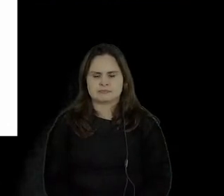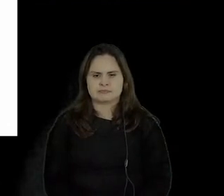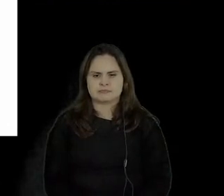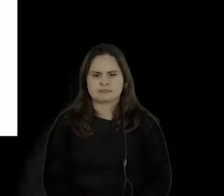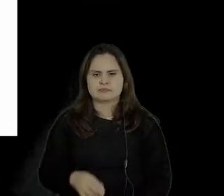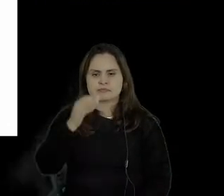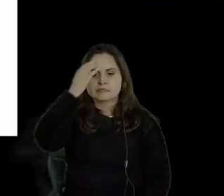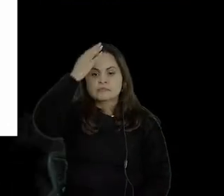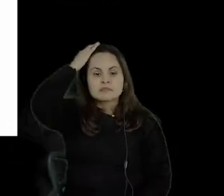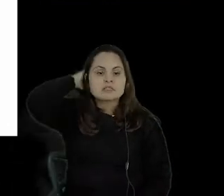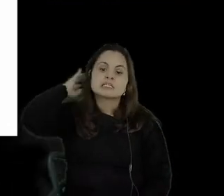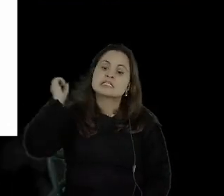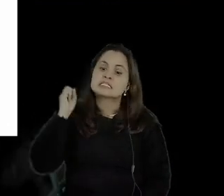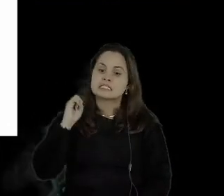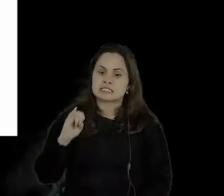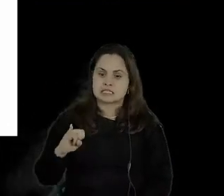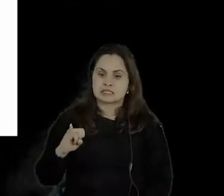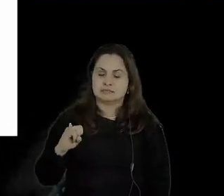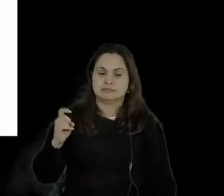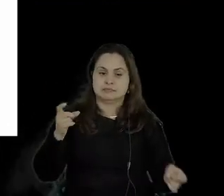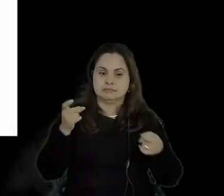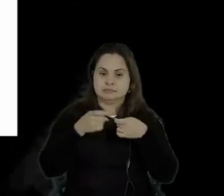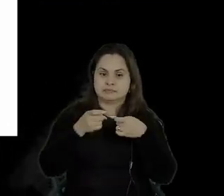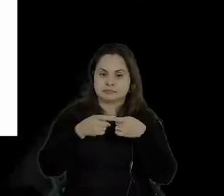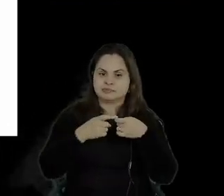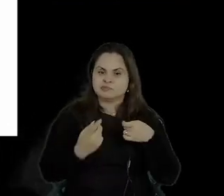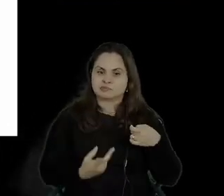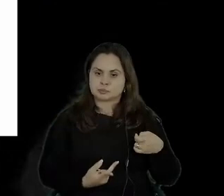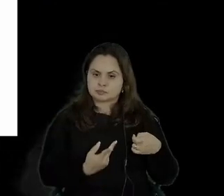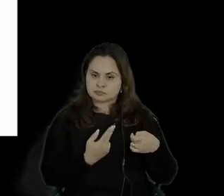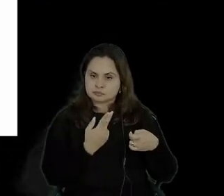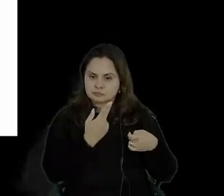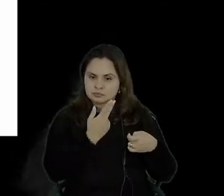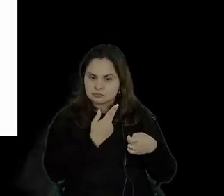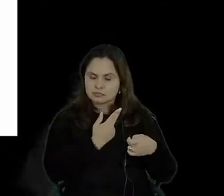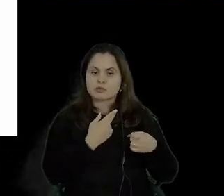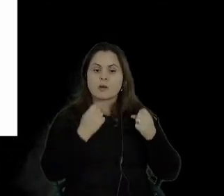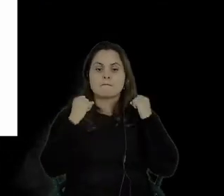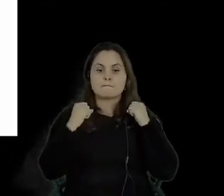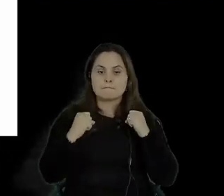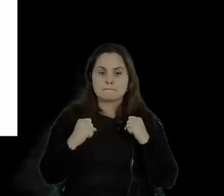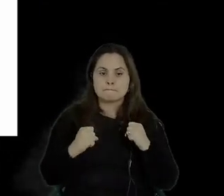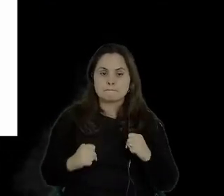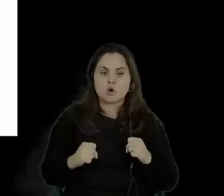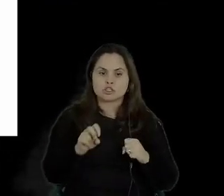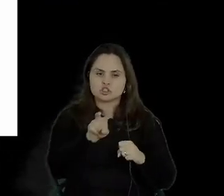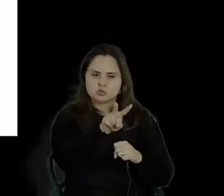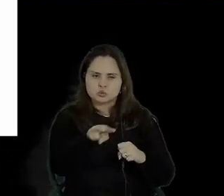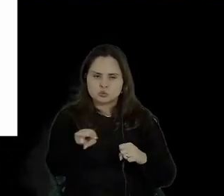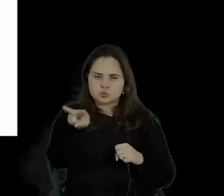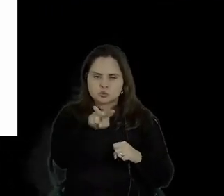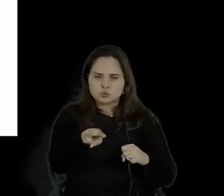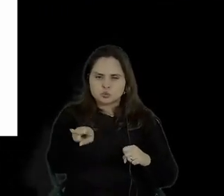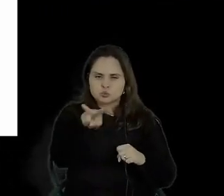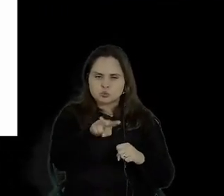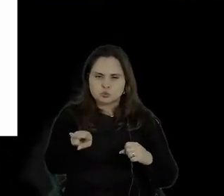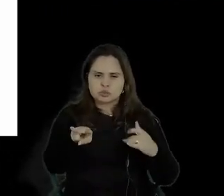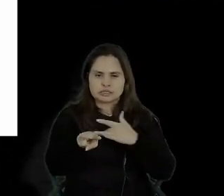Gente, e se os médicos e cirurgiões pudessem analisar virtualmente a saúde dos pacientes e